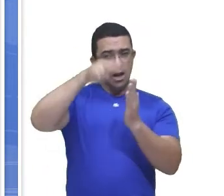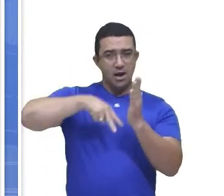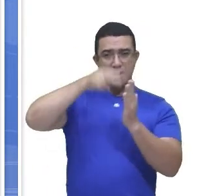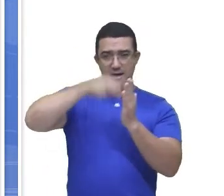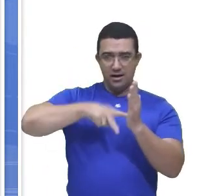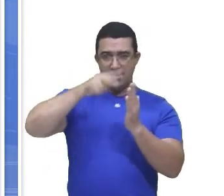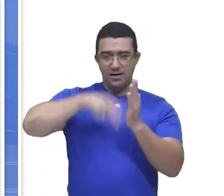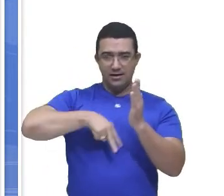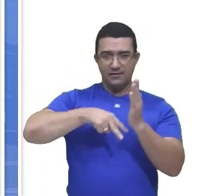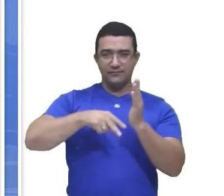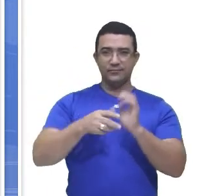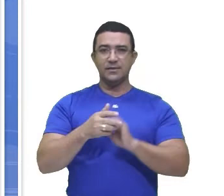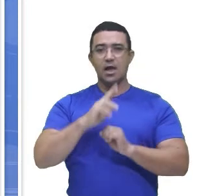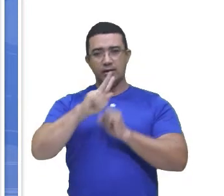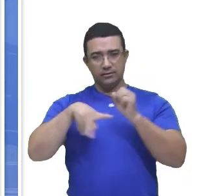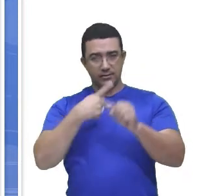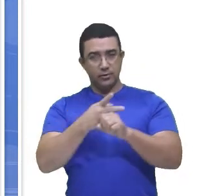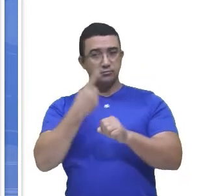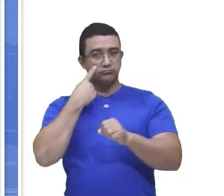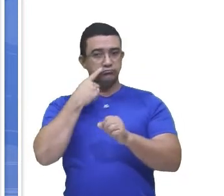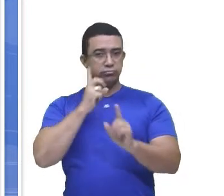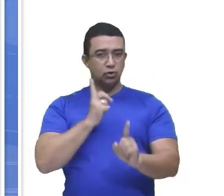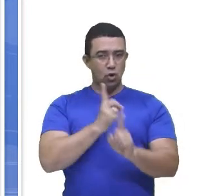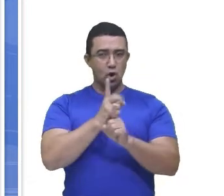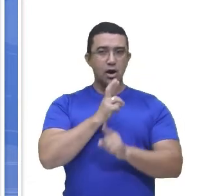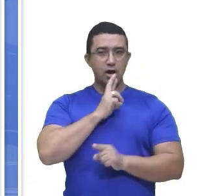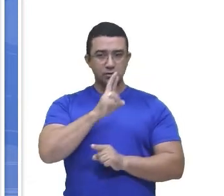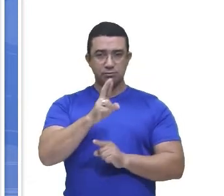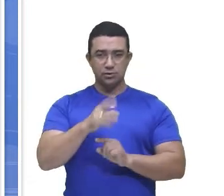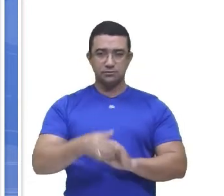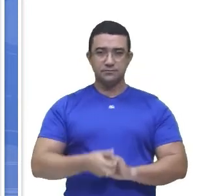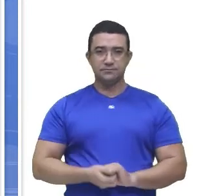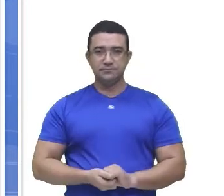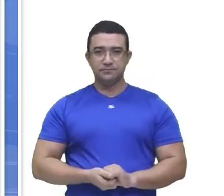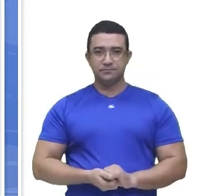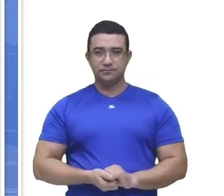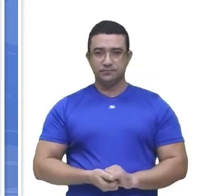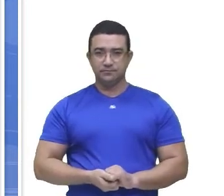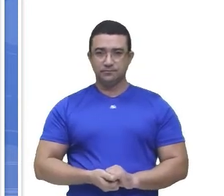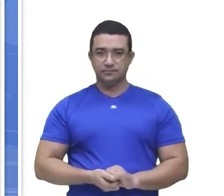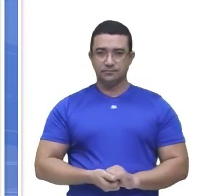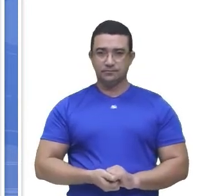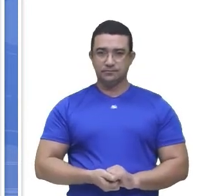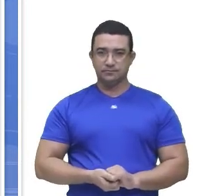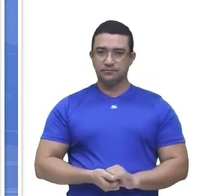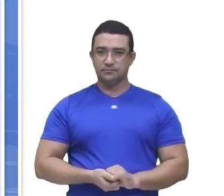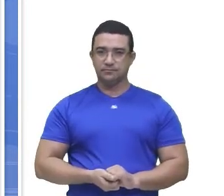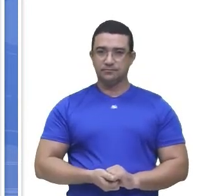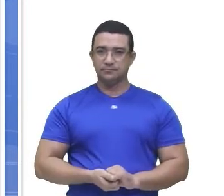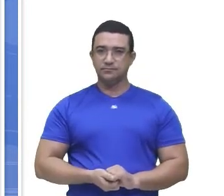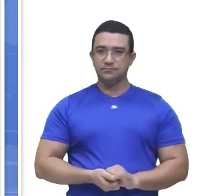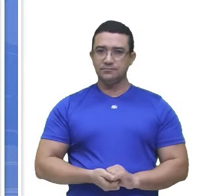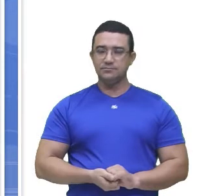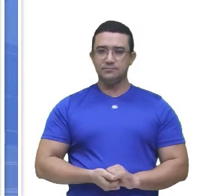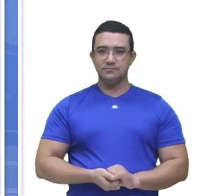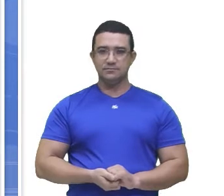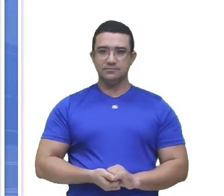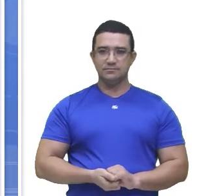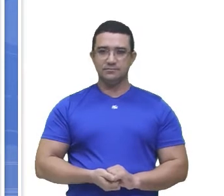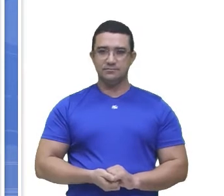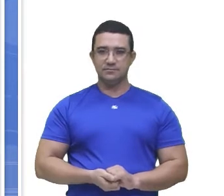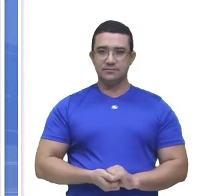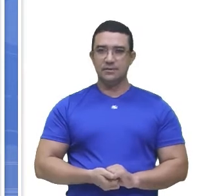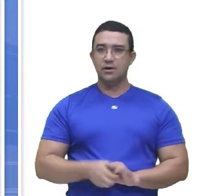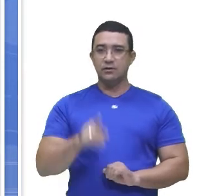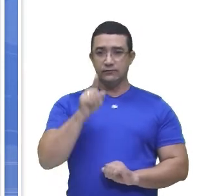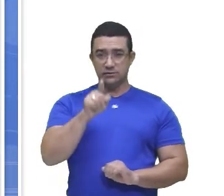espanhol. Então, eu não vou ler o texto, eu fiz a leitura da anterior, mas eu deveria não ter feito, porque eu estava entregando a resposta.